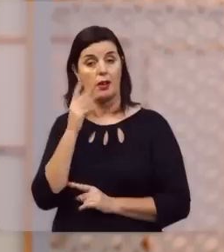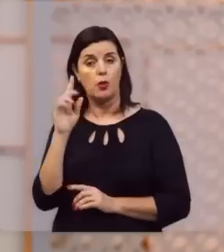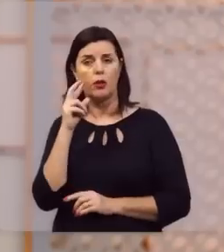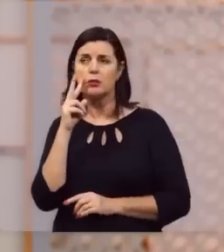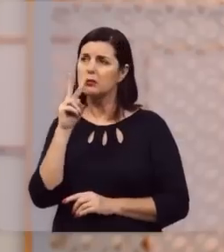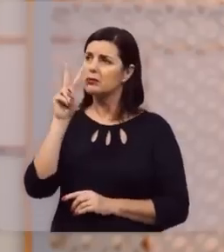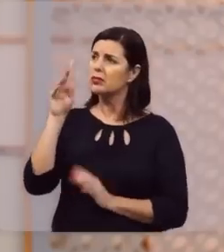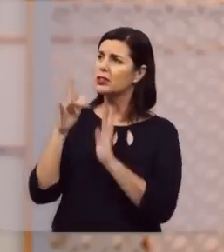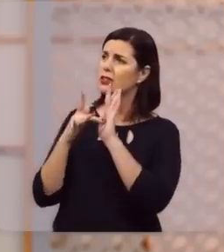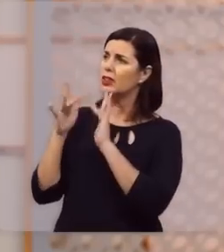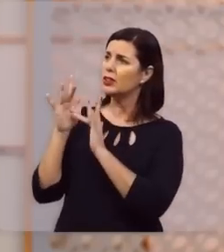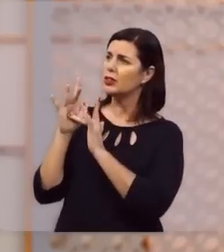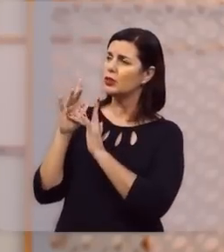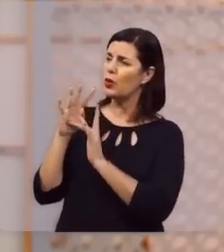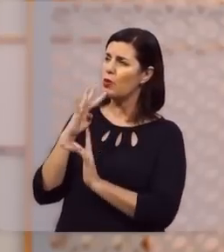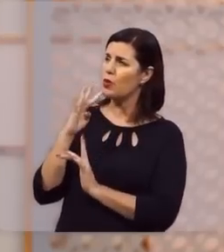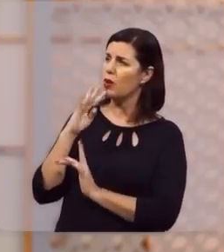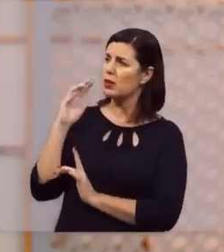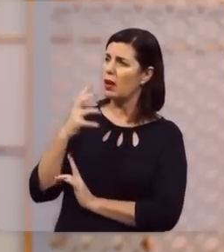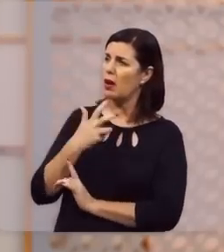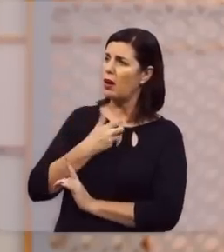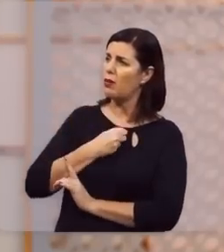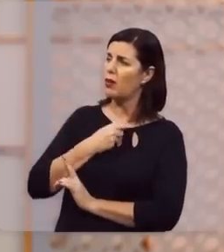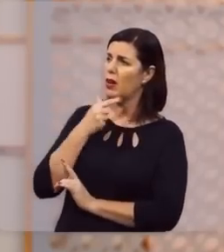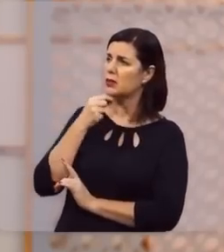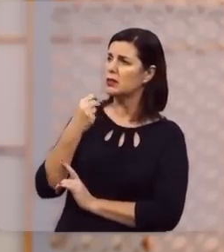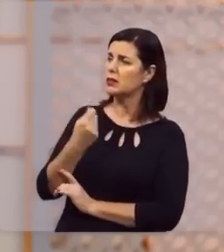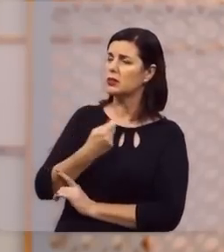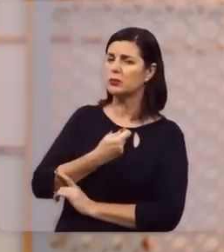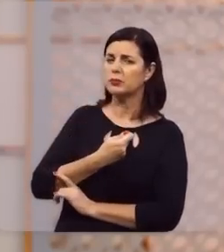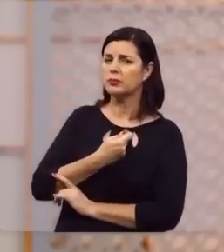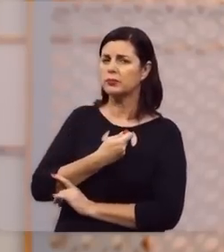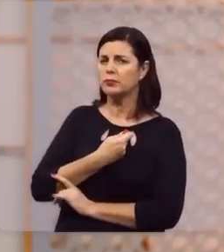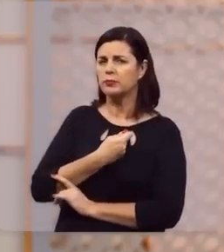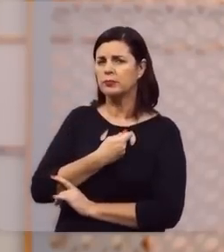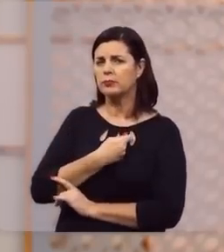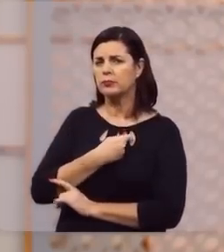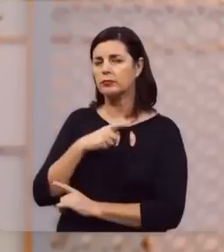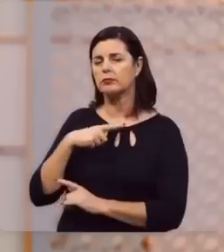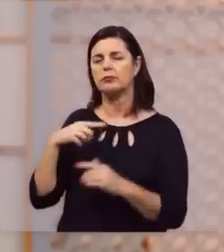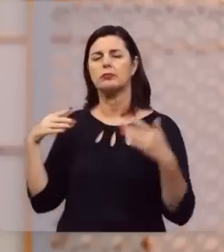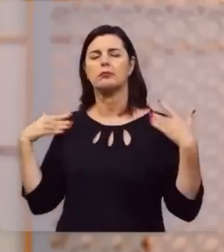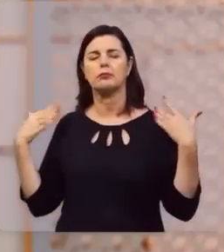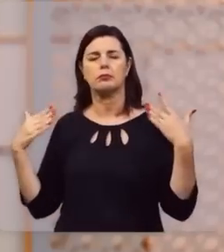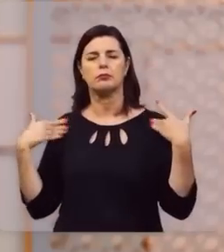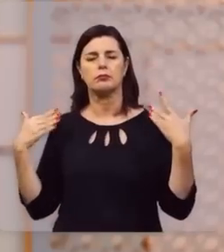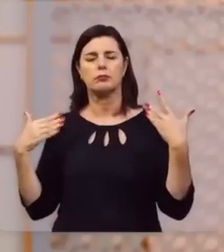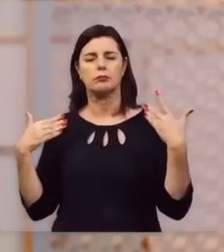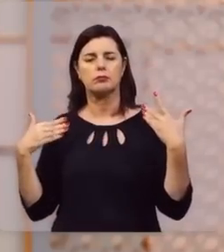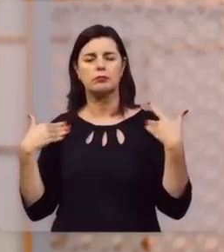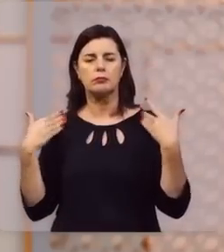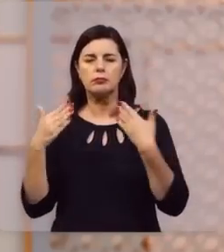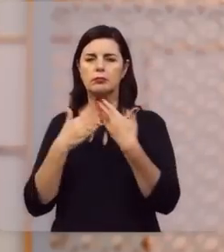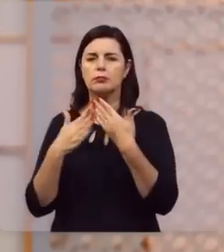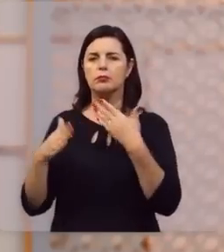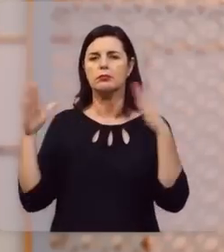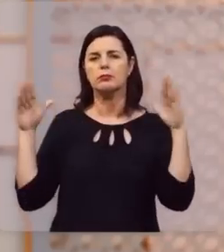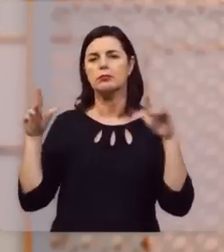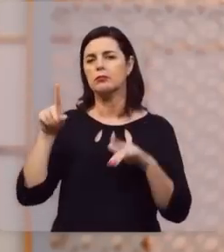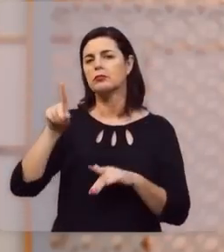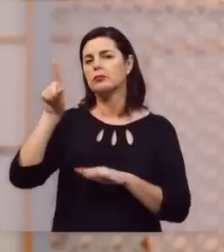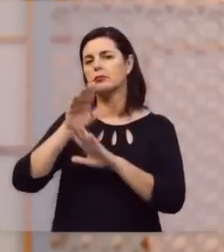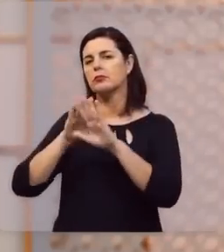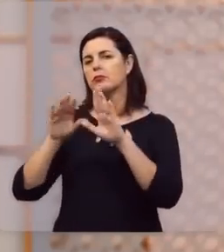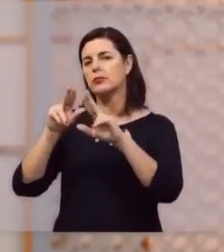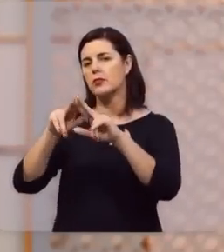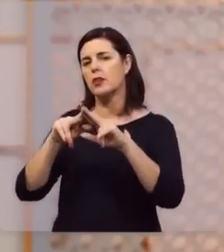volta para ele reconhecendo a ele como seu Salvador pessoal alegria diante dos anjos de Deus lá no céu